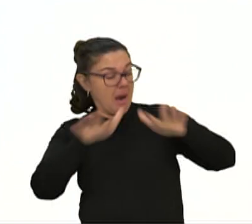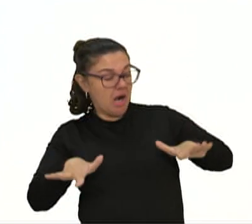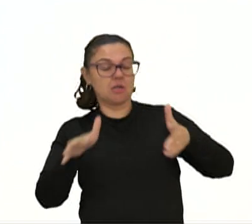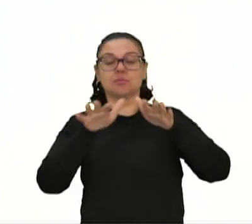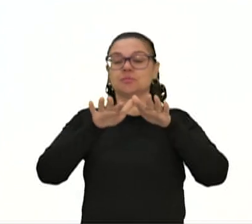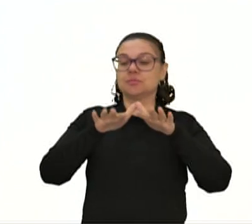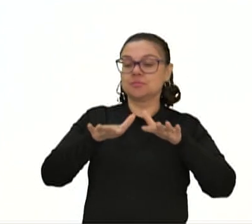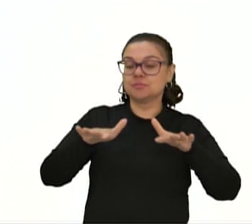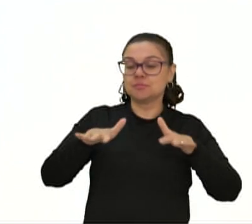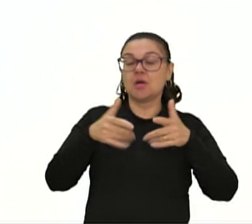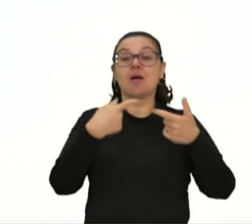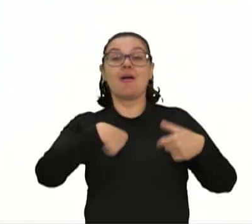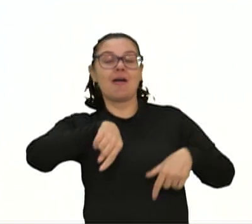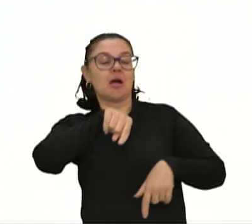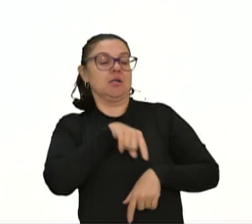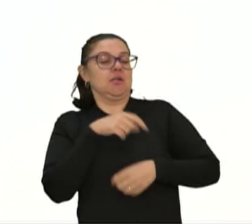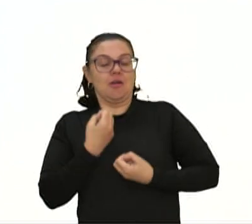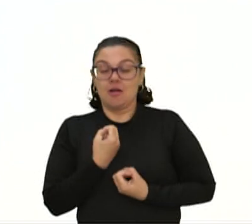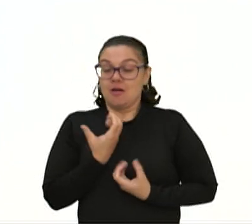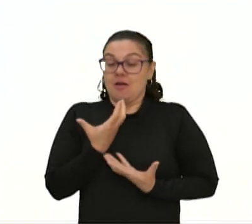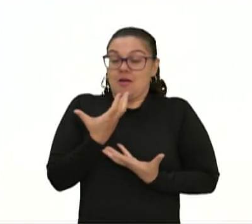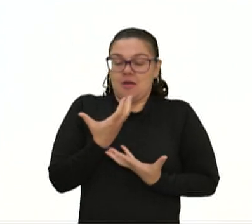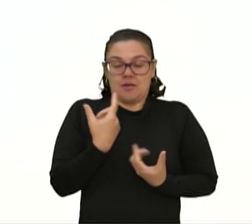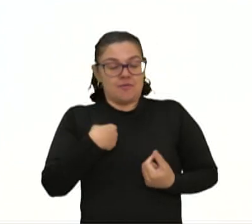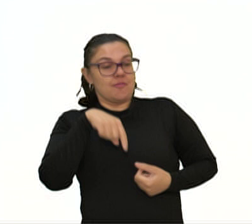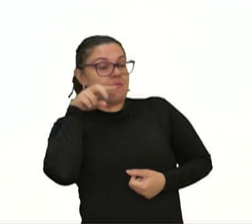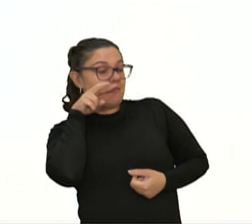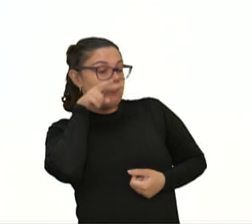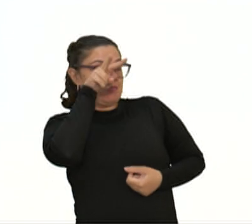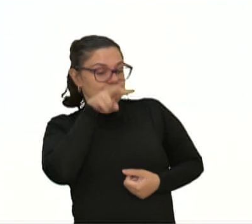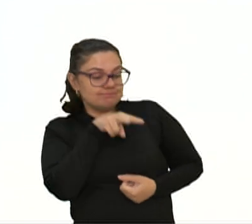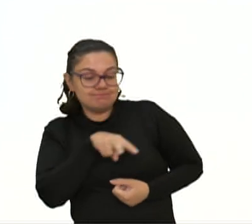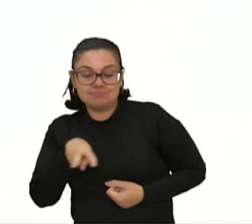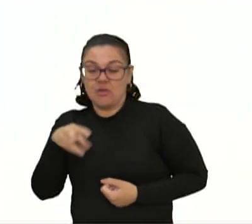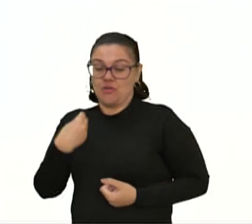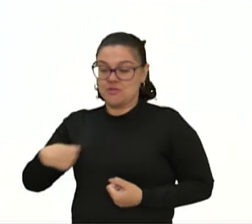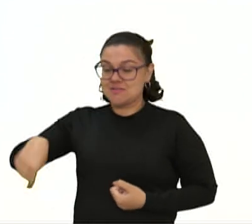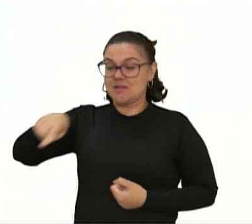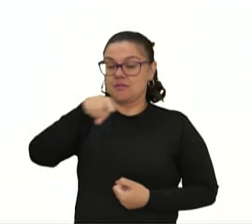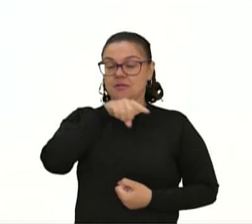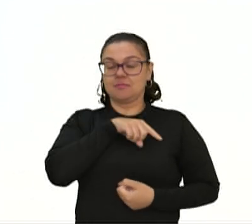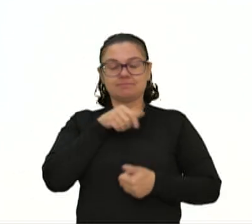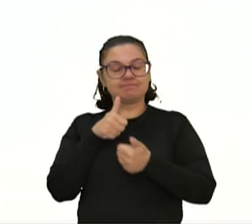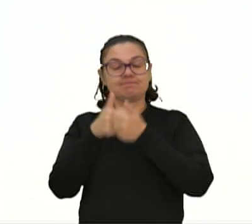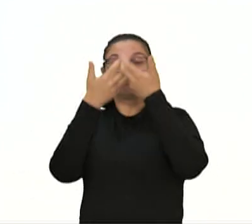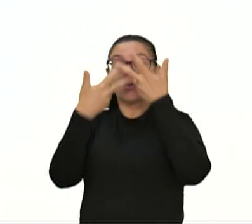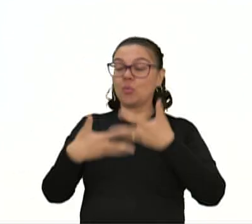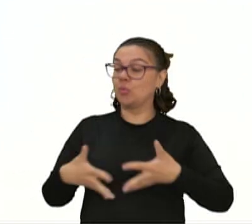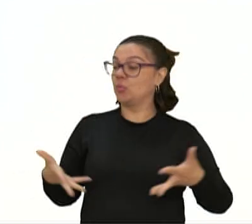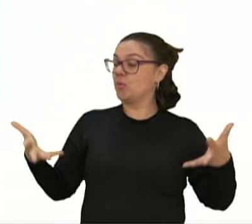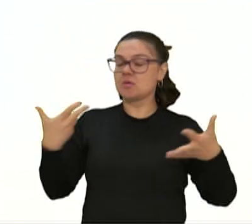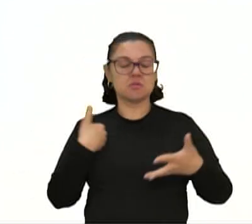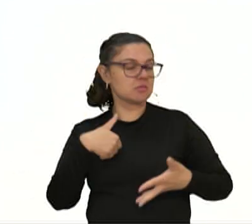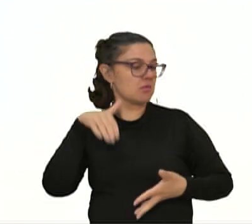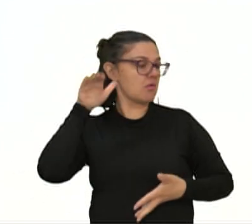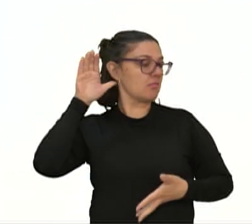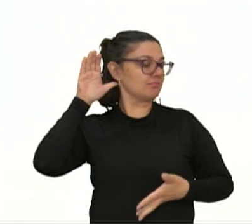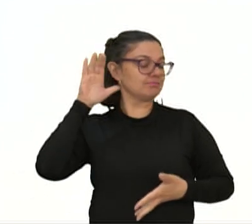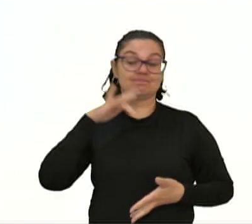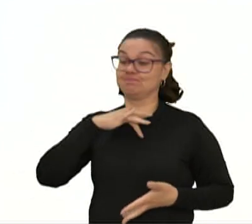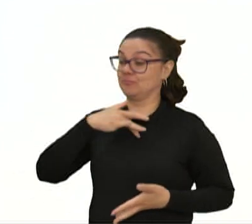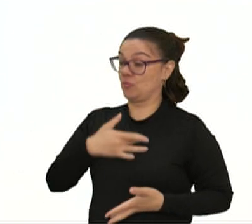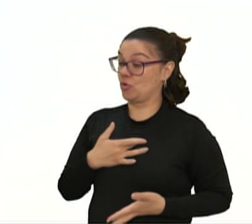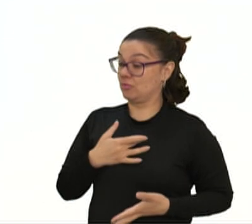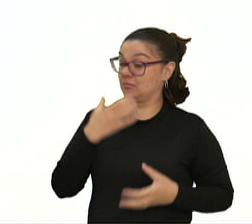serena deixamos nosso cantar, vendo a voz como é pequena sobre o comprimento do ar. Se alguém ouvir, temos pena,